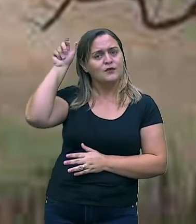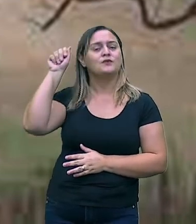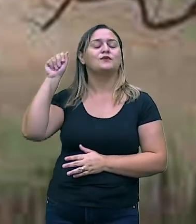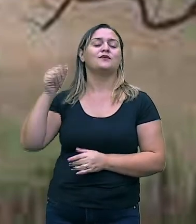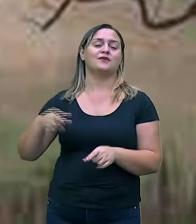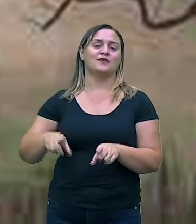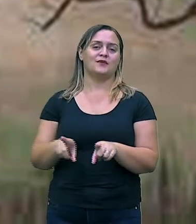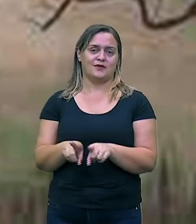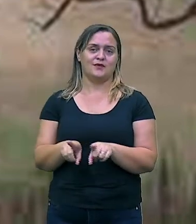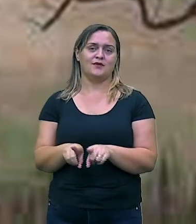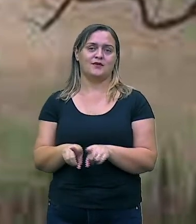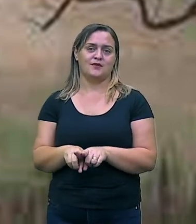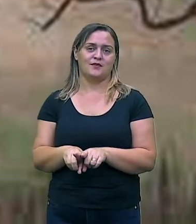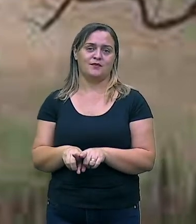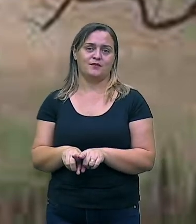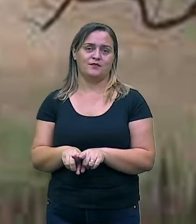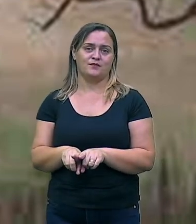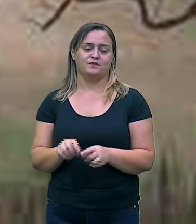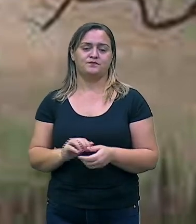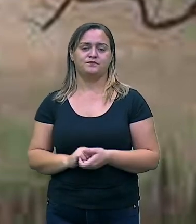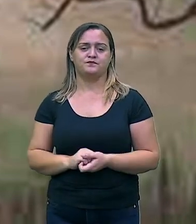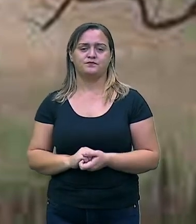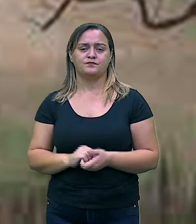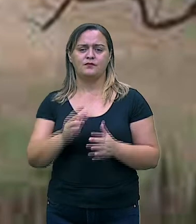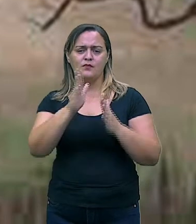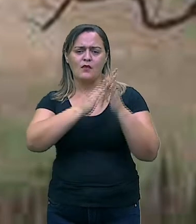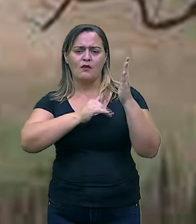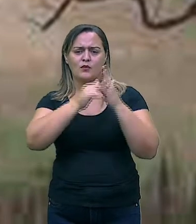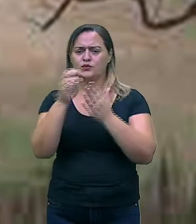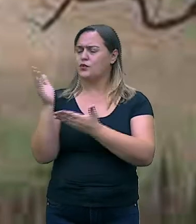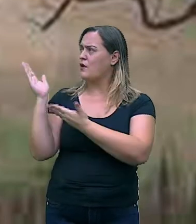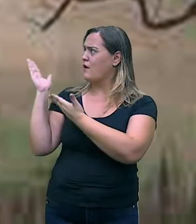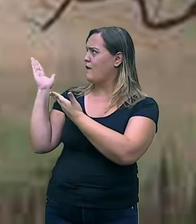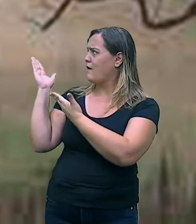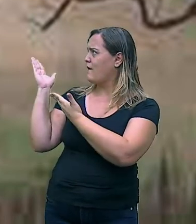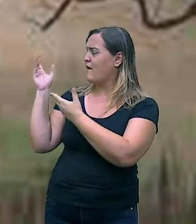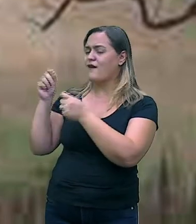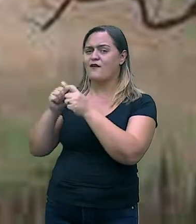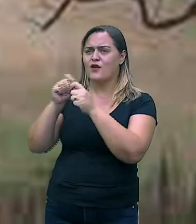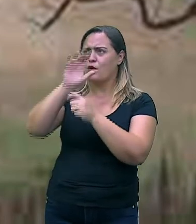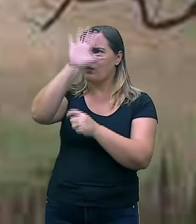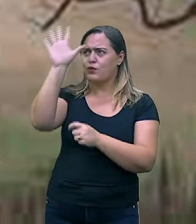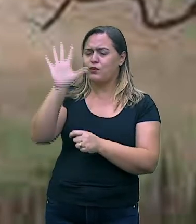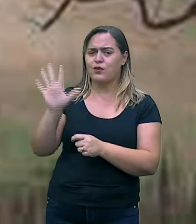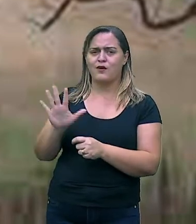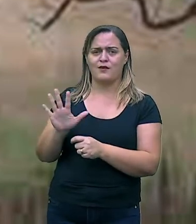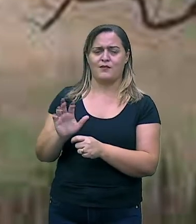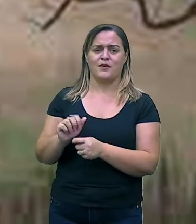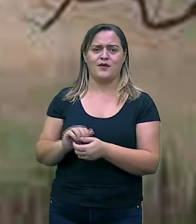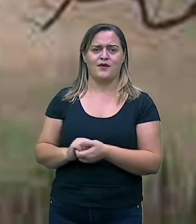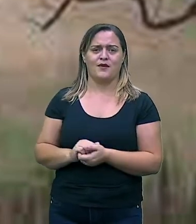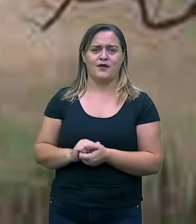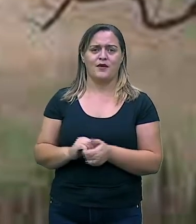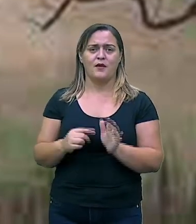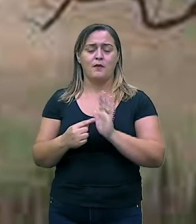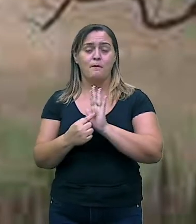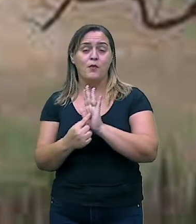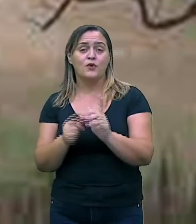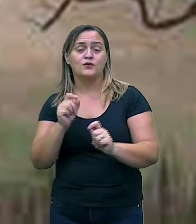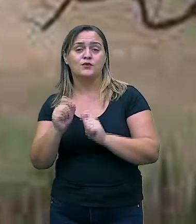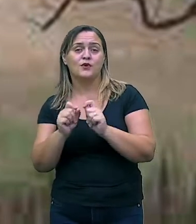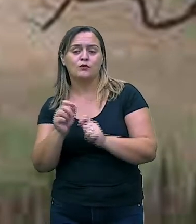borracha. Nessa pintura, logo atrás, o artista fez um mapa que marca alguns percursos que realizou na